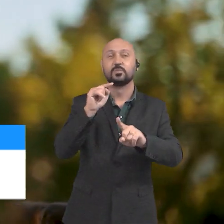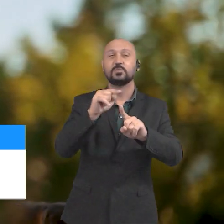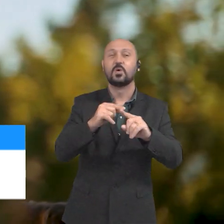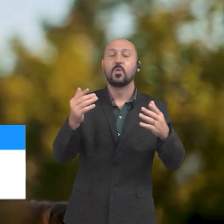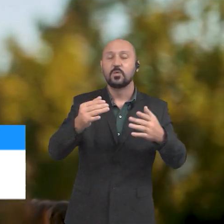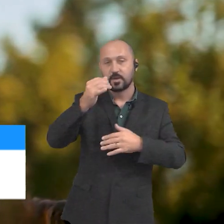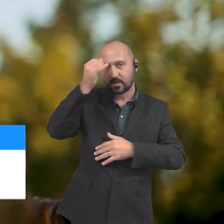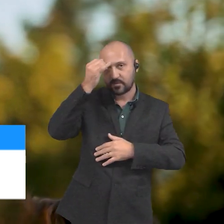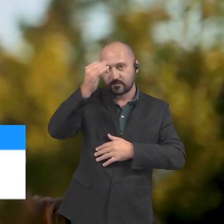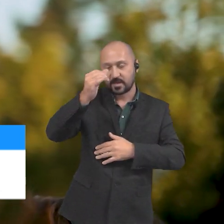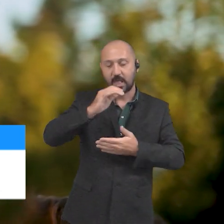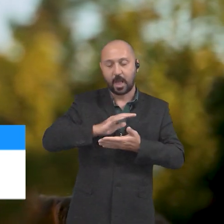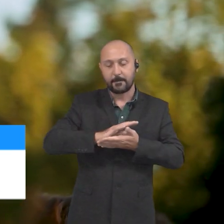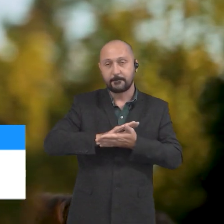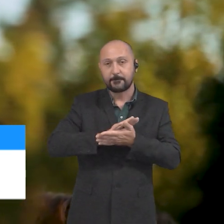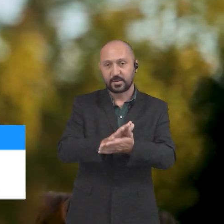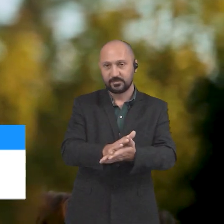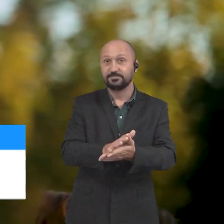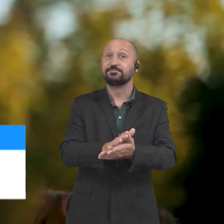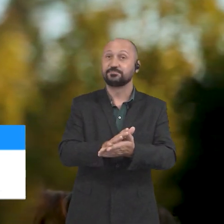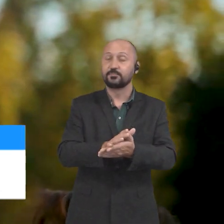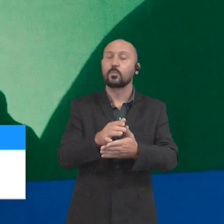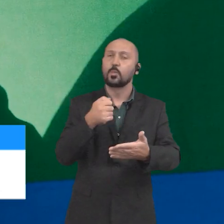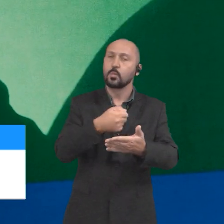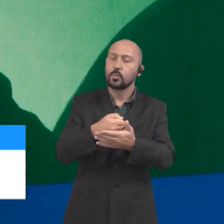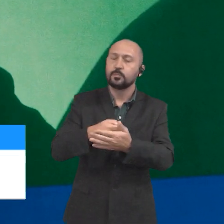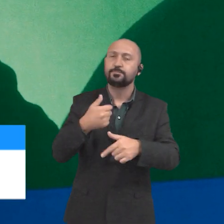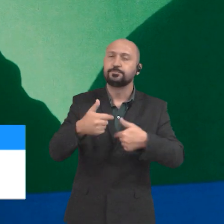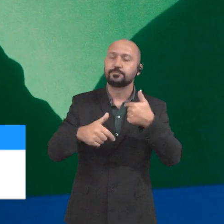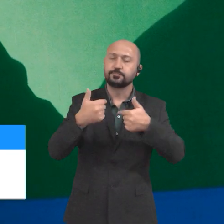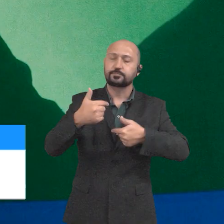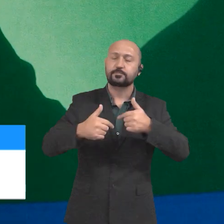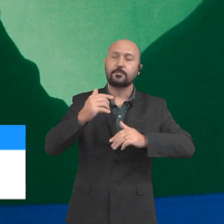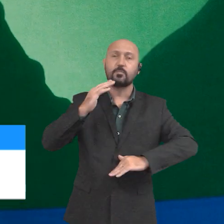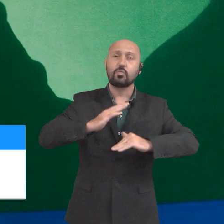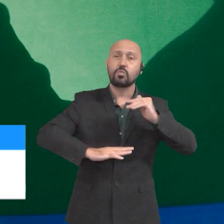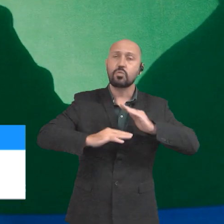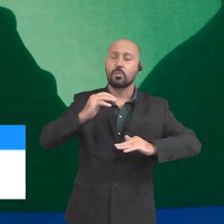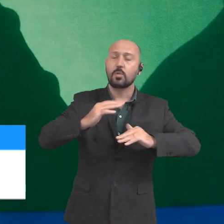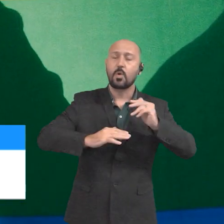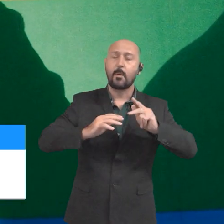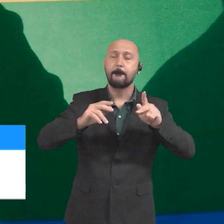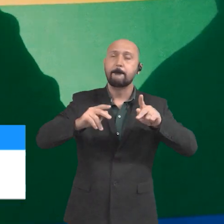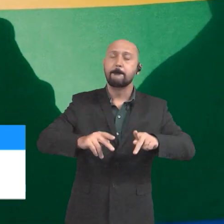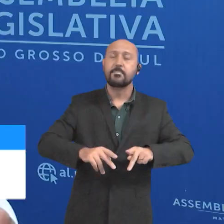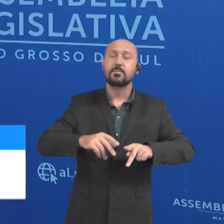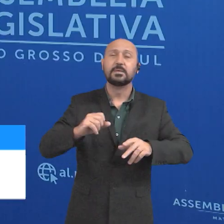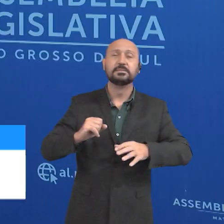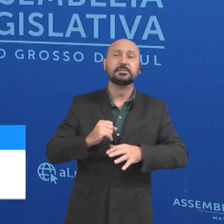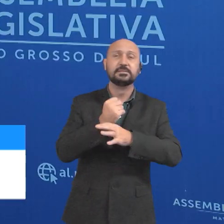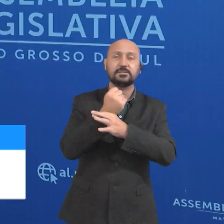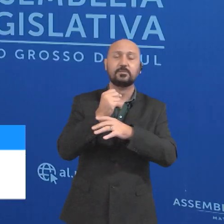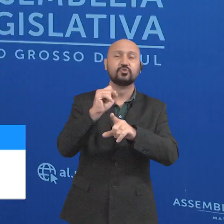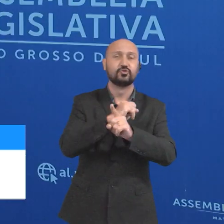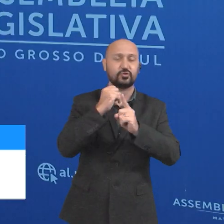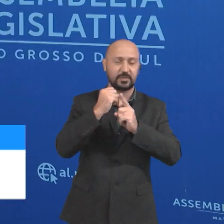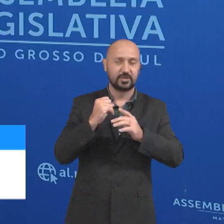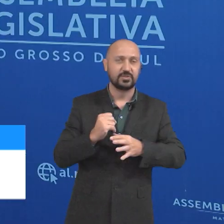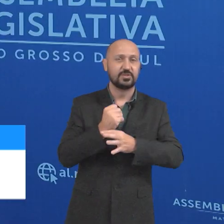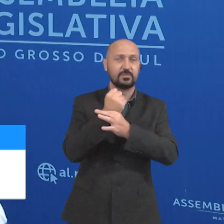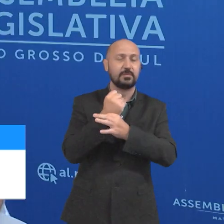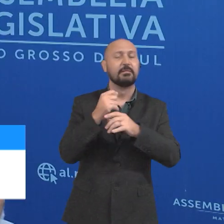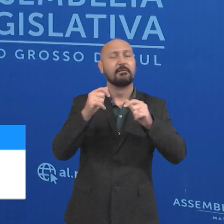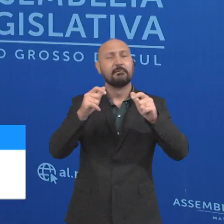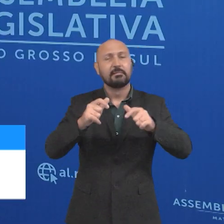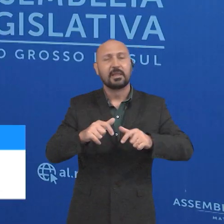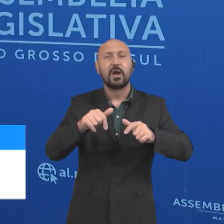nosso objetivo é combater preconceito, garantir um serviço público mais seguro e uma sociedade também mais segura.